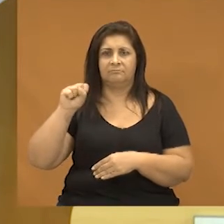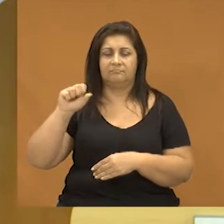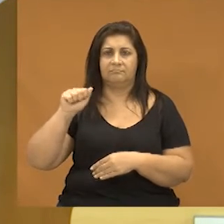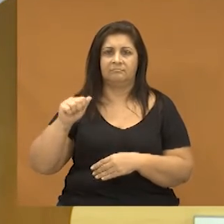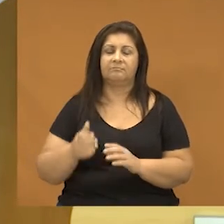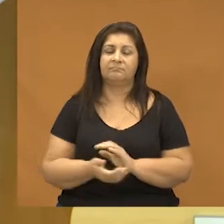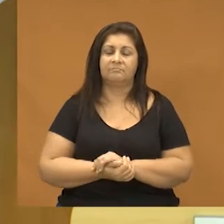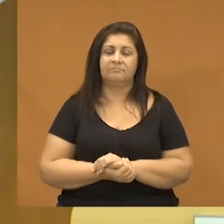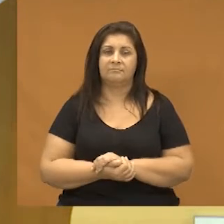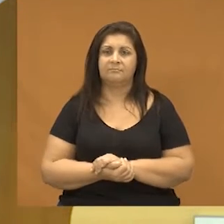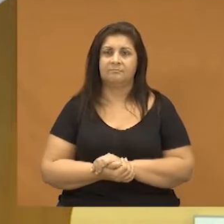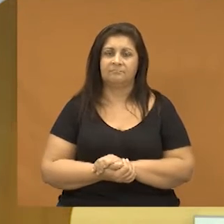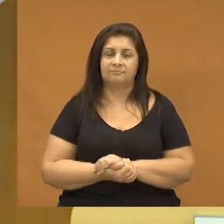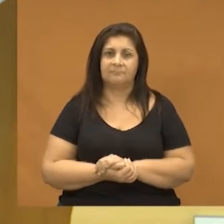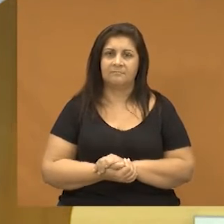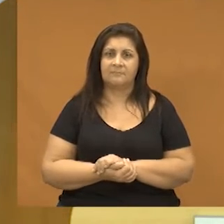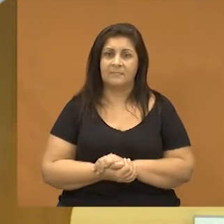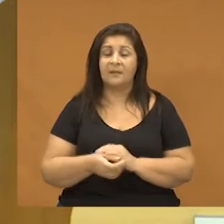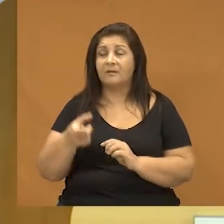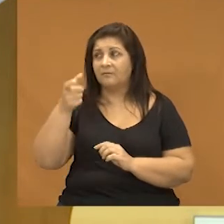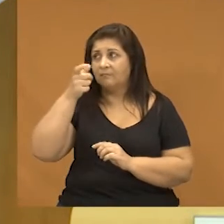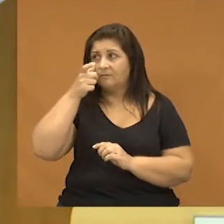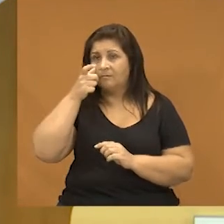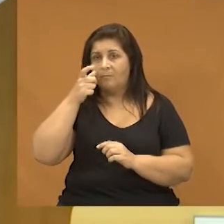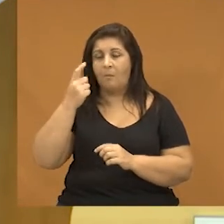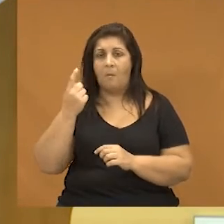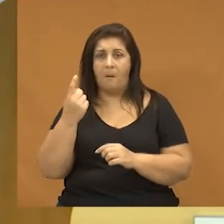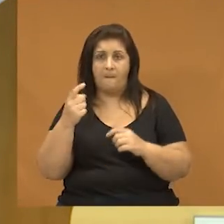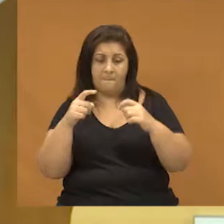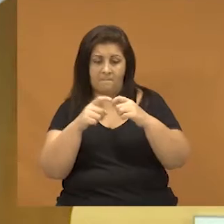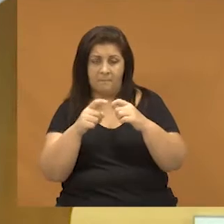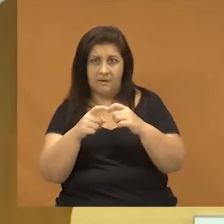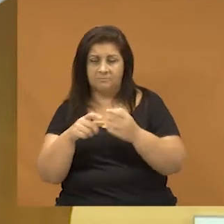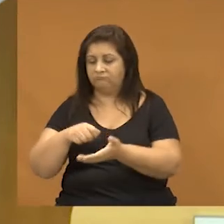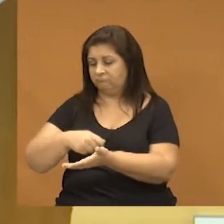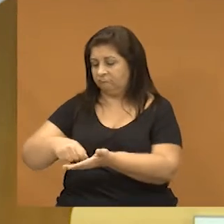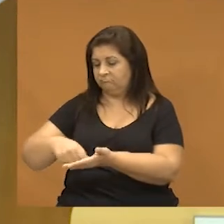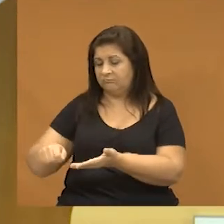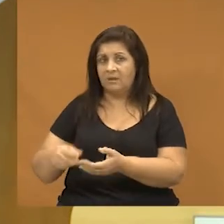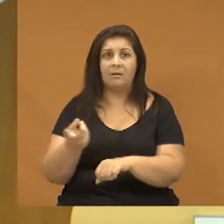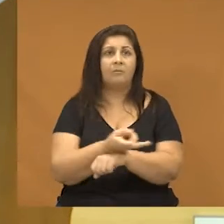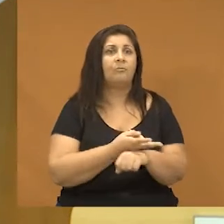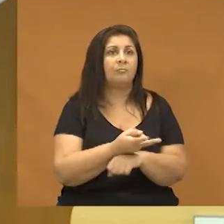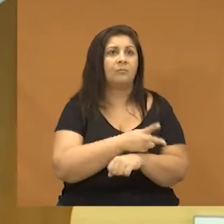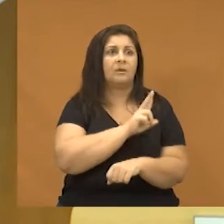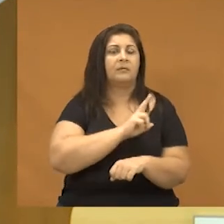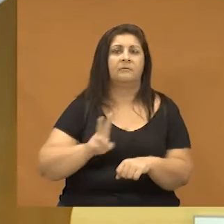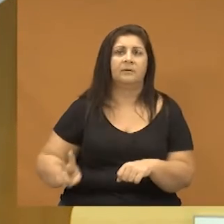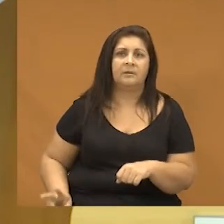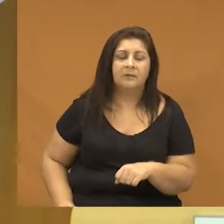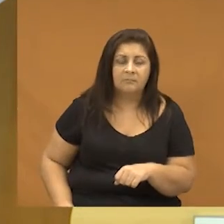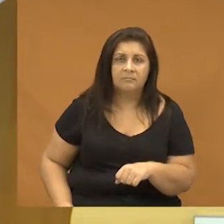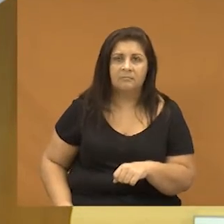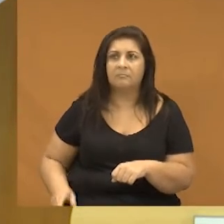aí, de um médico ter que assinar, a família ir atrás do vereador, o médico